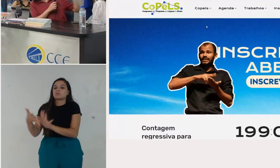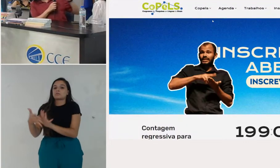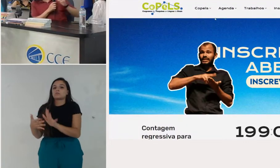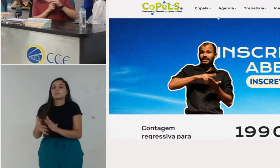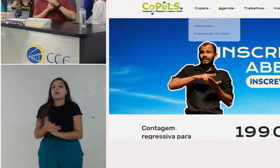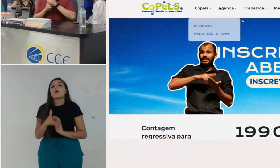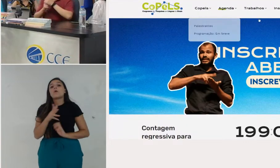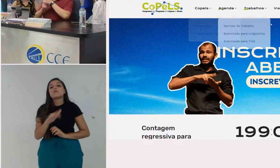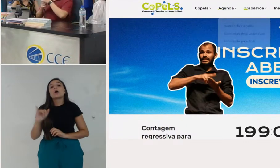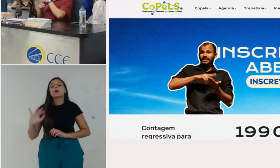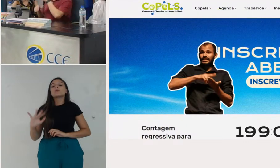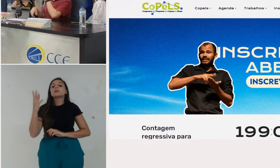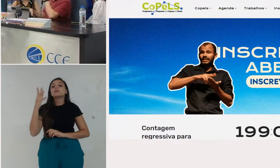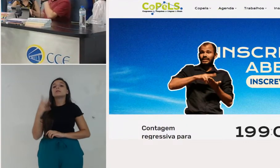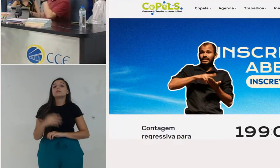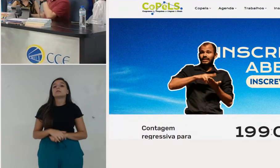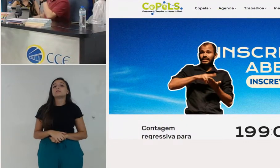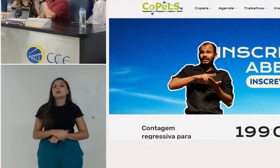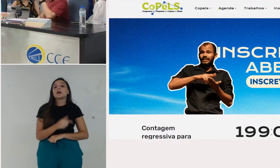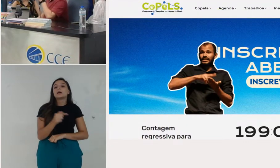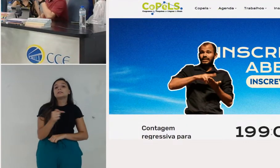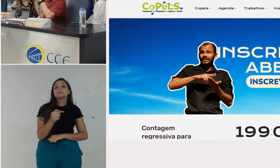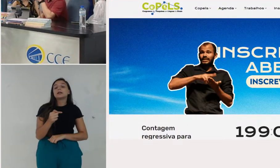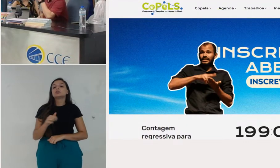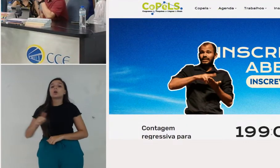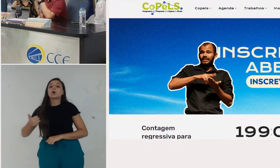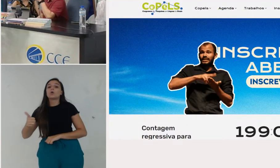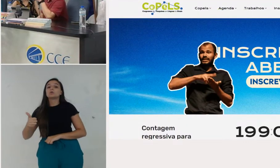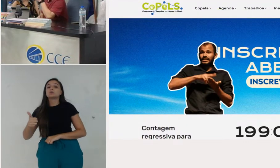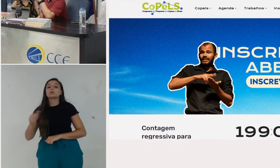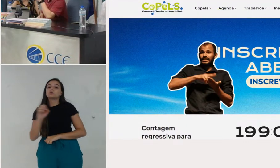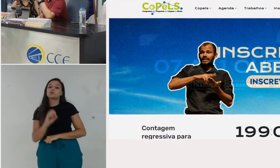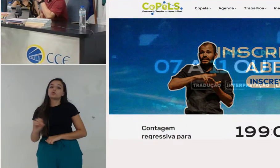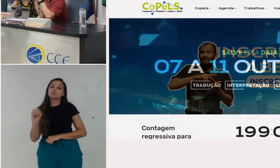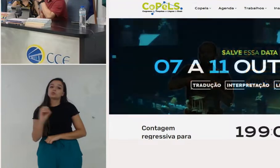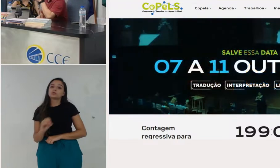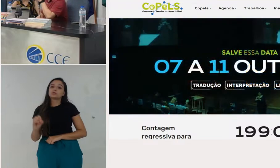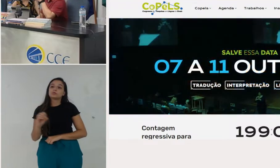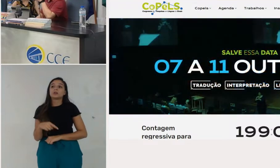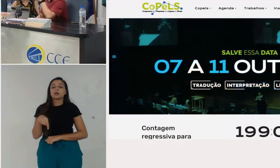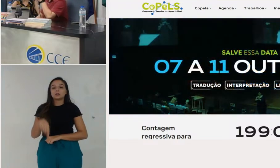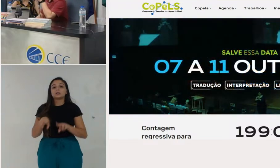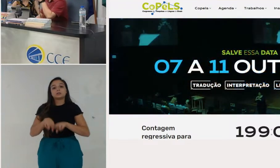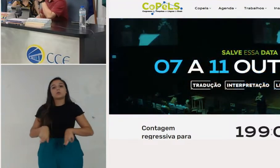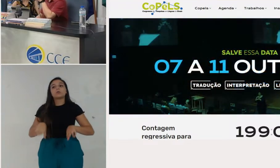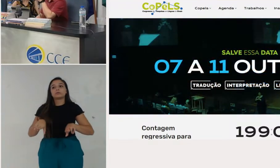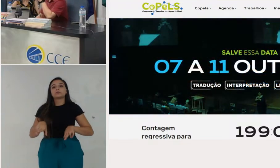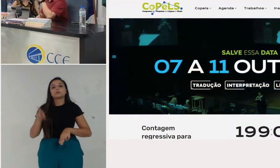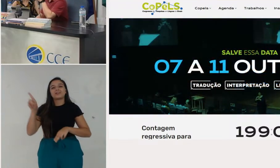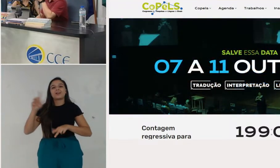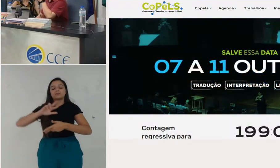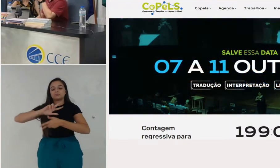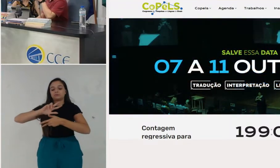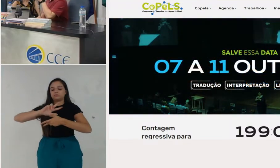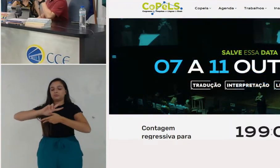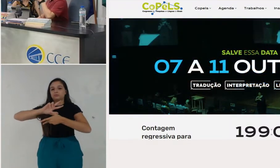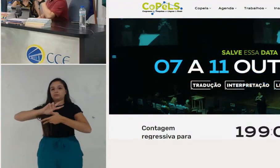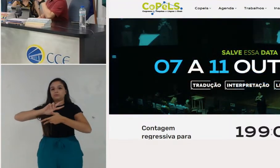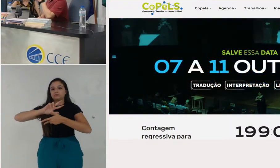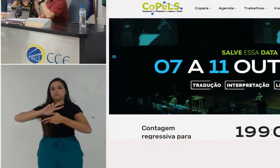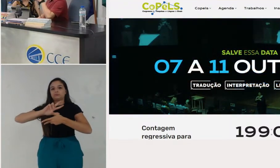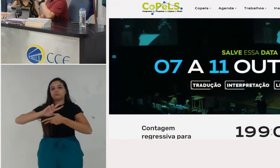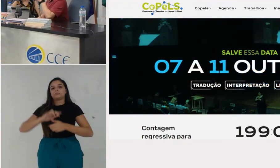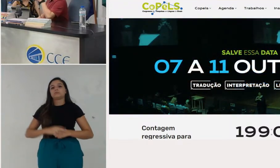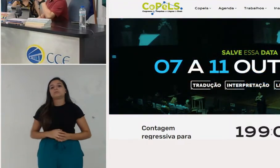Vai acontecer de 7 a 11 de outubro aqui na UFSC, aí no Centro de Eventos. É um